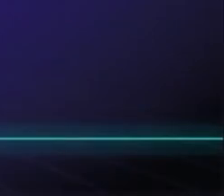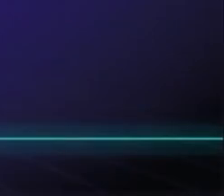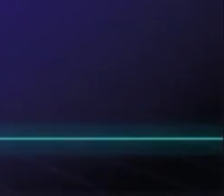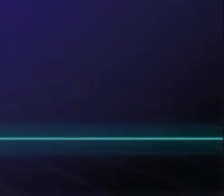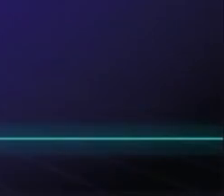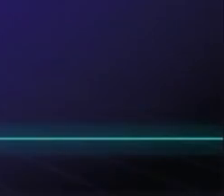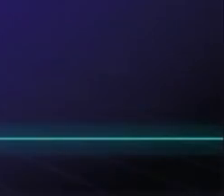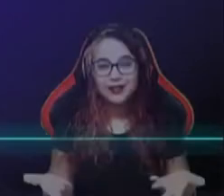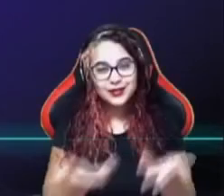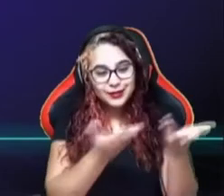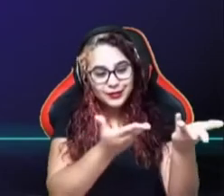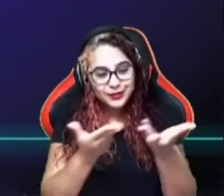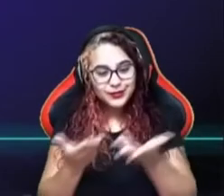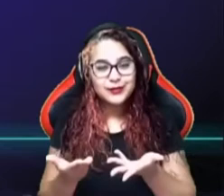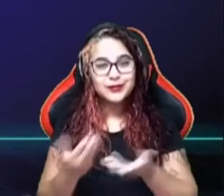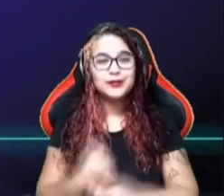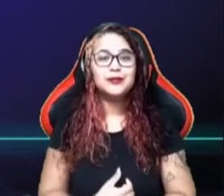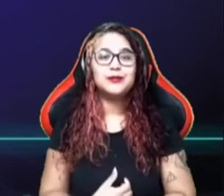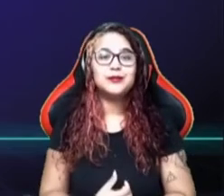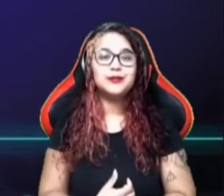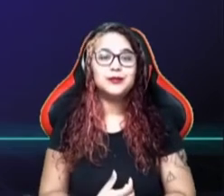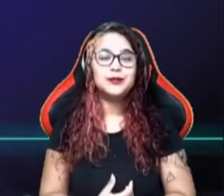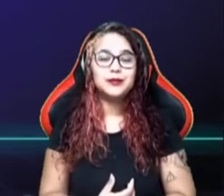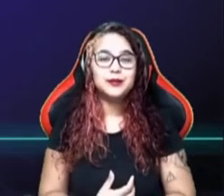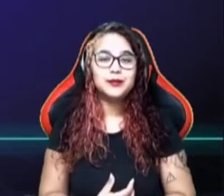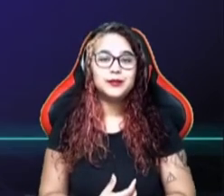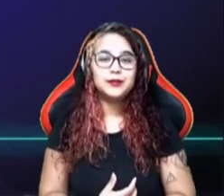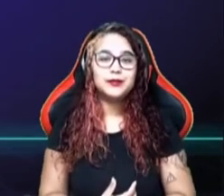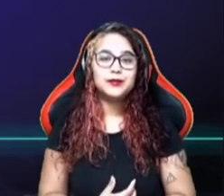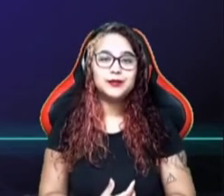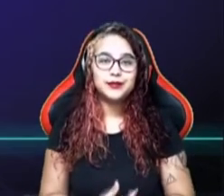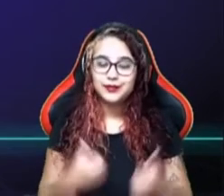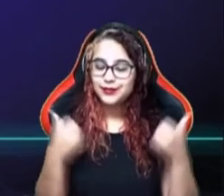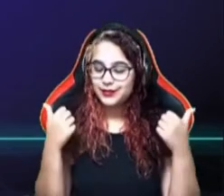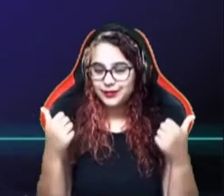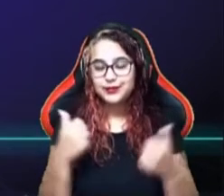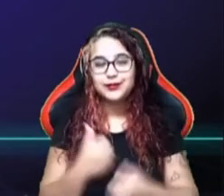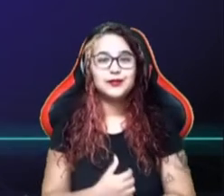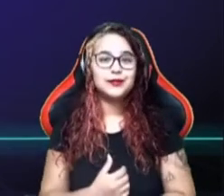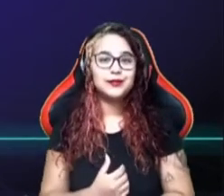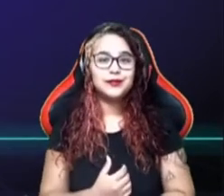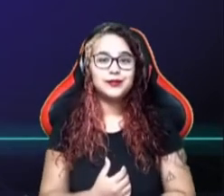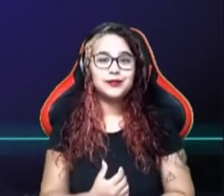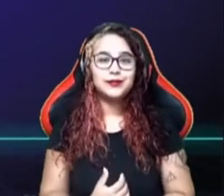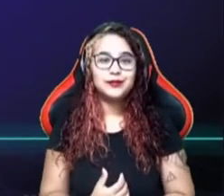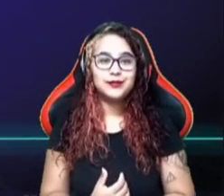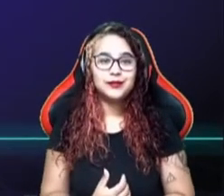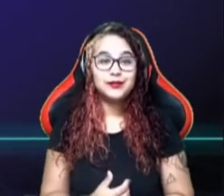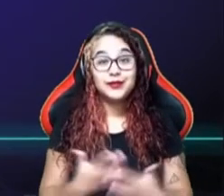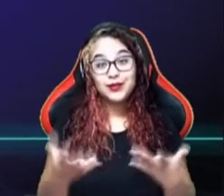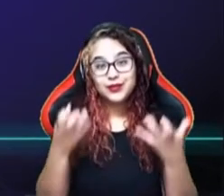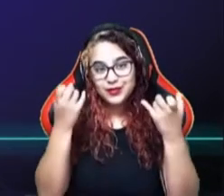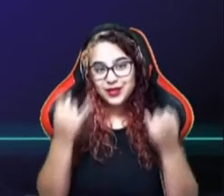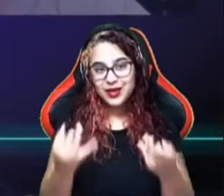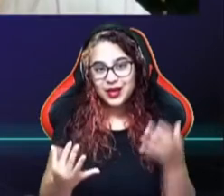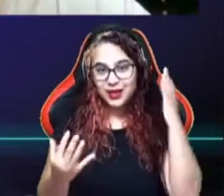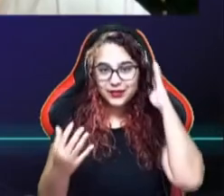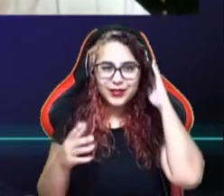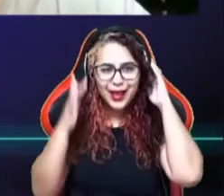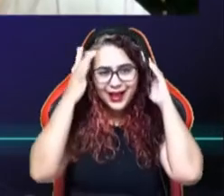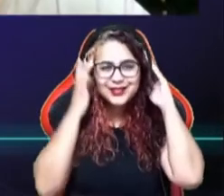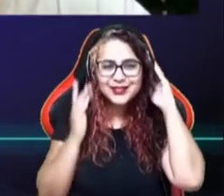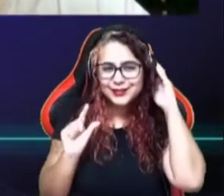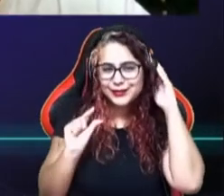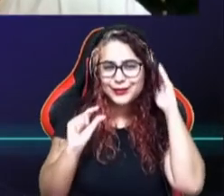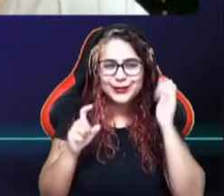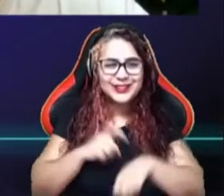de vocês. Boa apresentação. Qualquer coisa, estou aqui. Vamos lá. Bom, vamos contar um pouco aqui. Acho que é pouco tempo, né, Júlio, que se